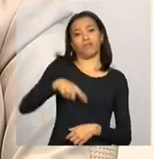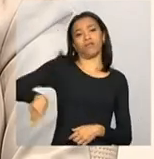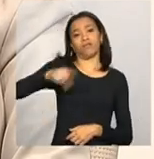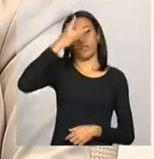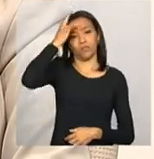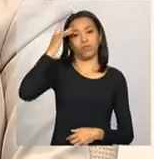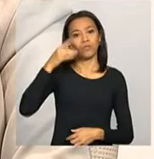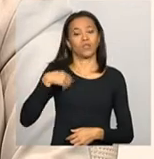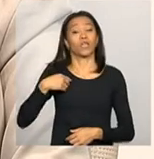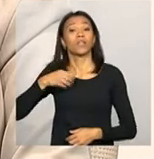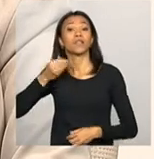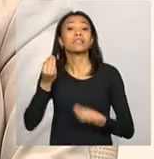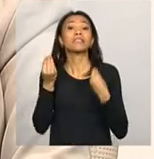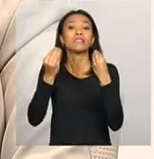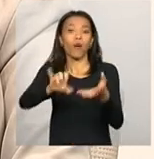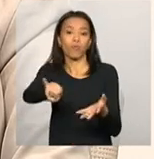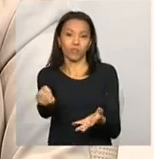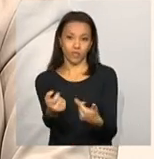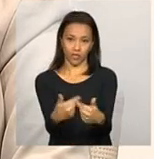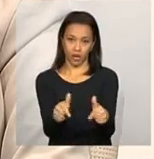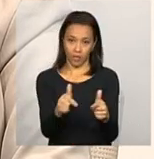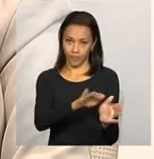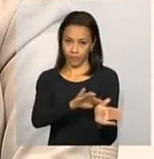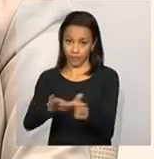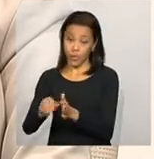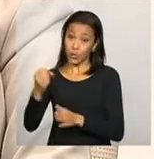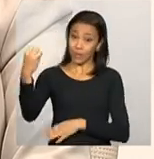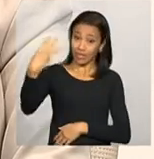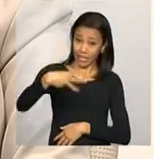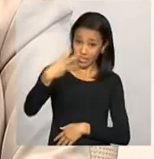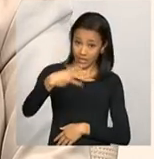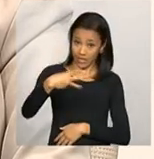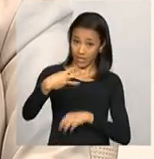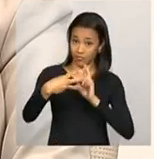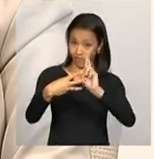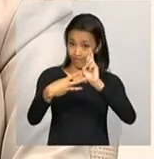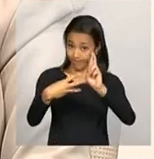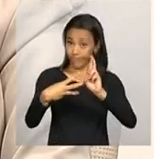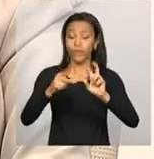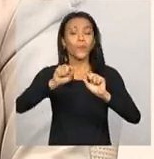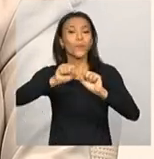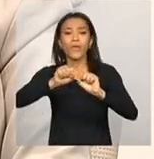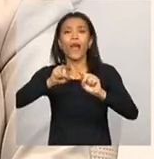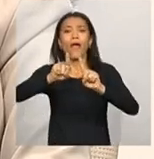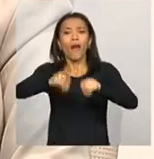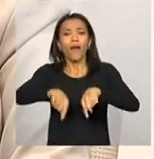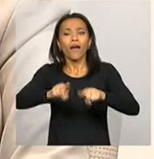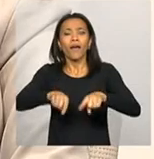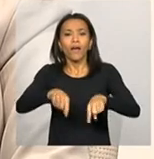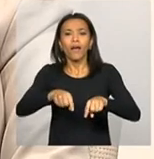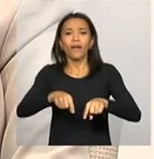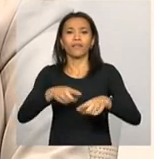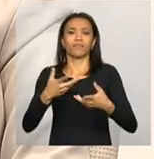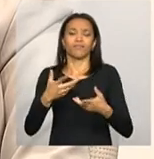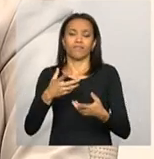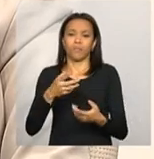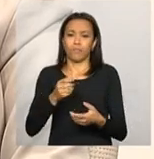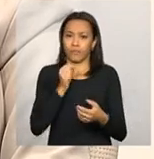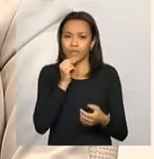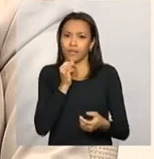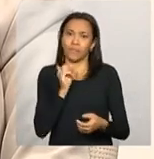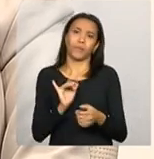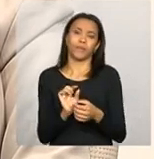oportunidade ao emprego. E um terceiro papel dos SINES é, já também de alguma forma acessório aos